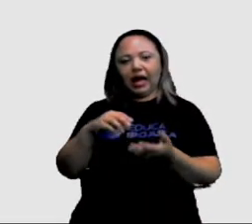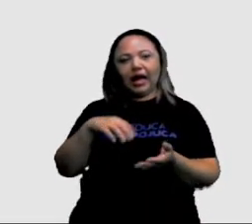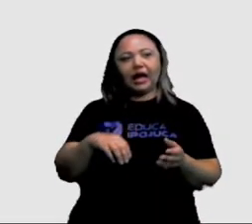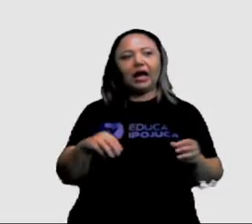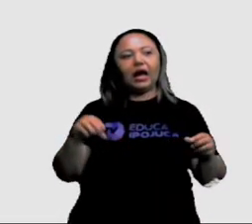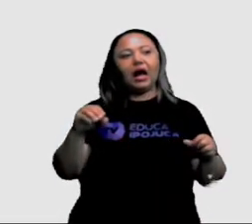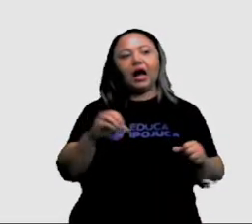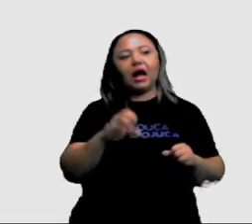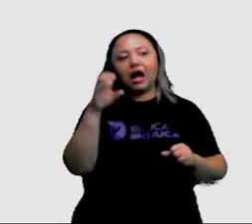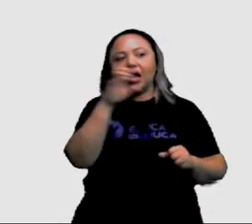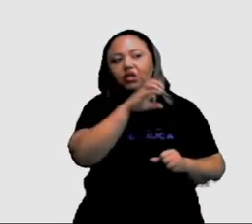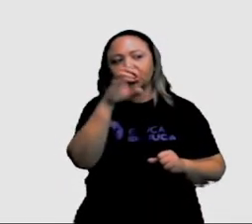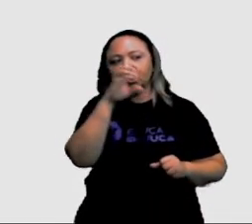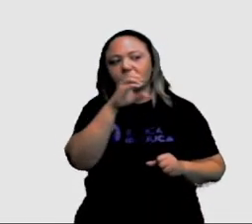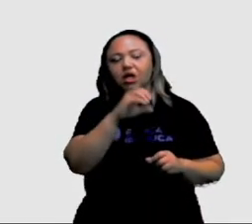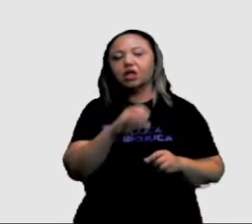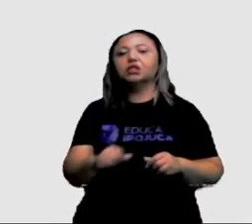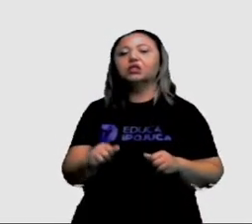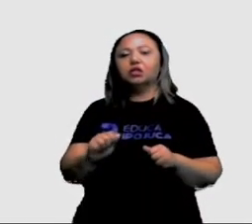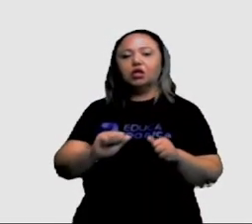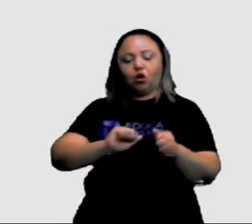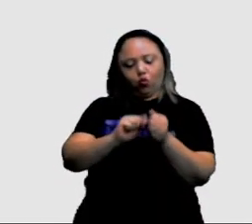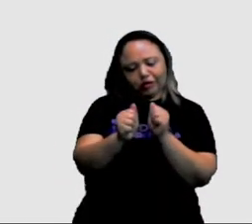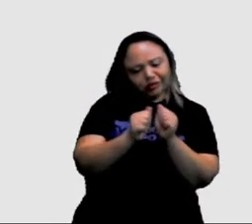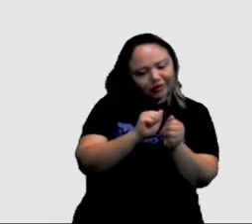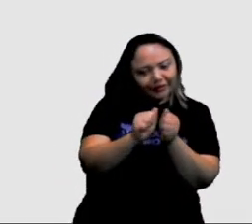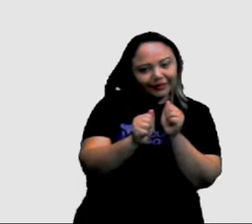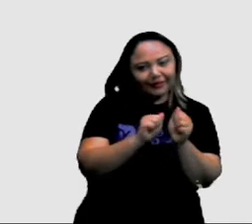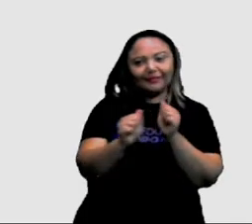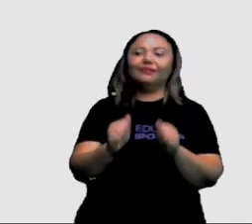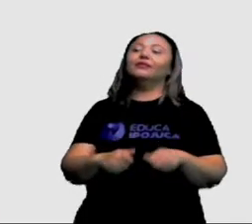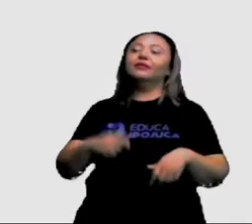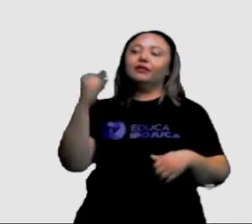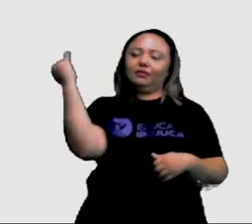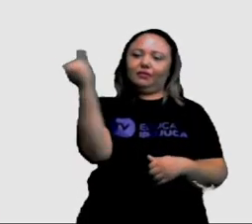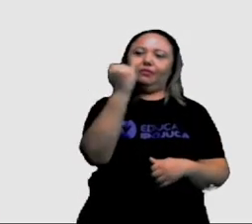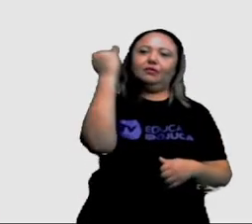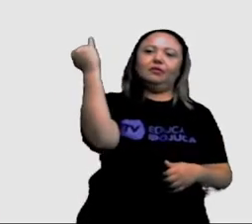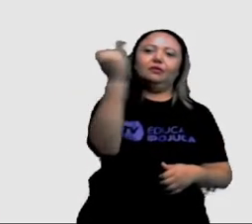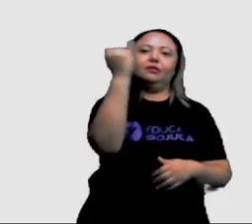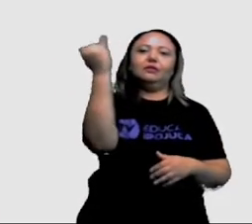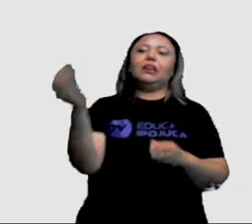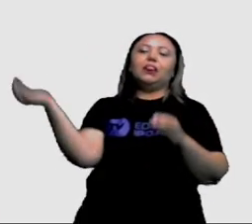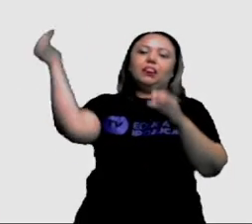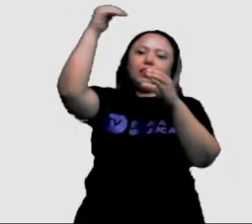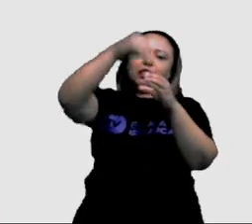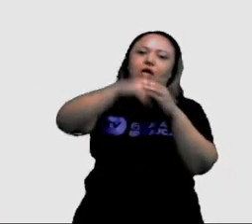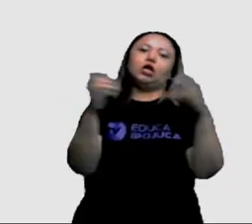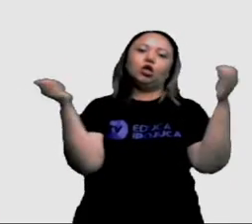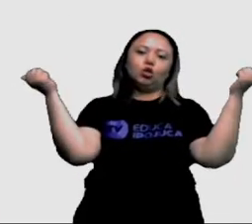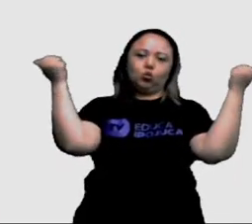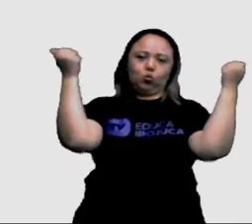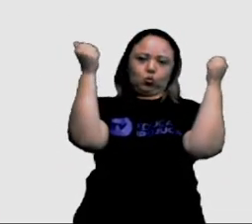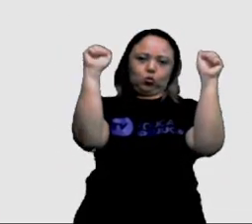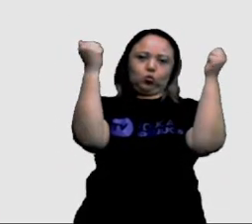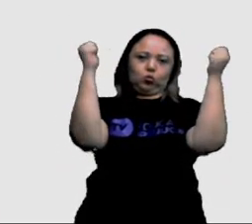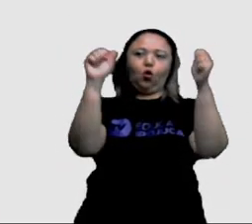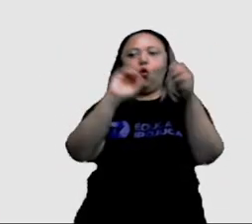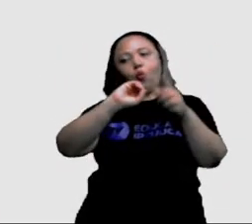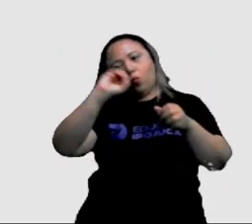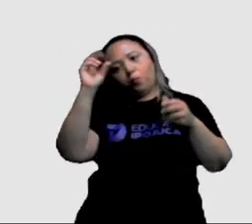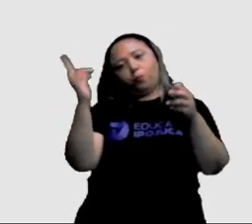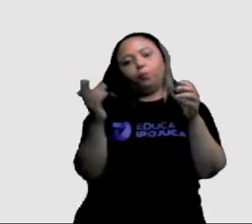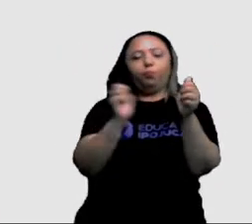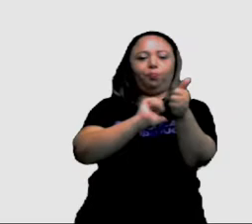na prática da ginástica, como também na prática esportiva, na prática dos esportes, que vai ser um